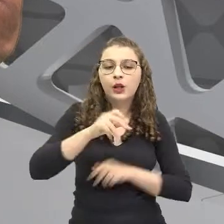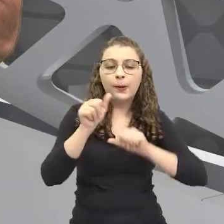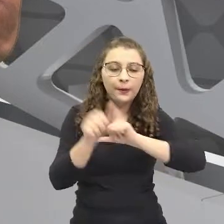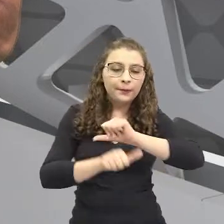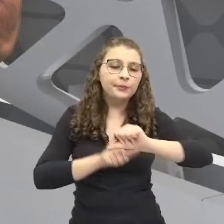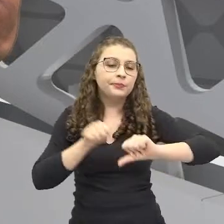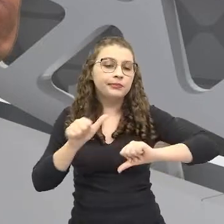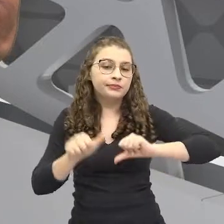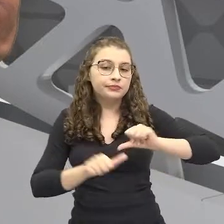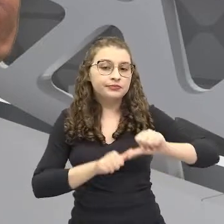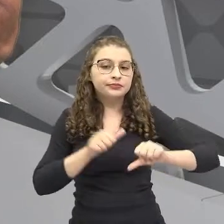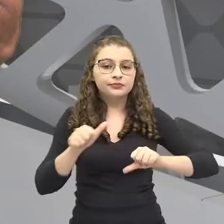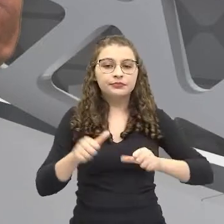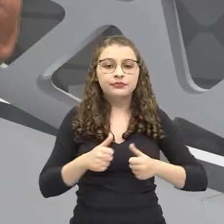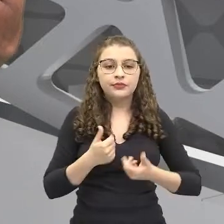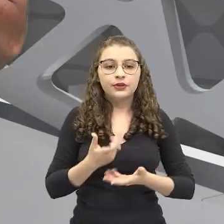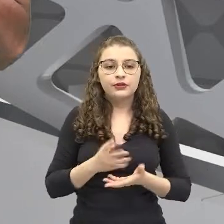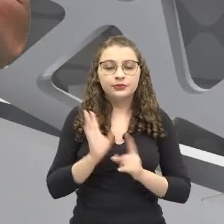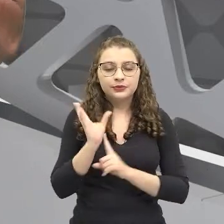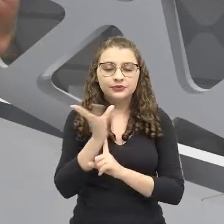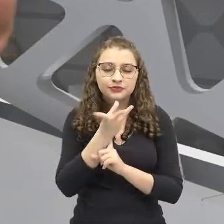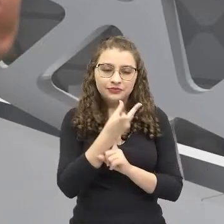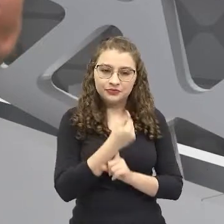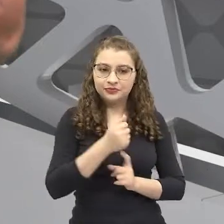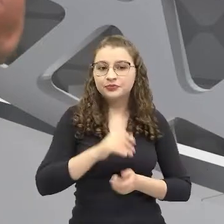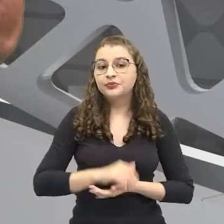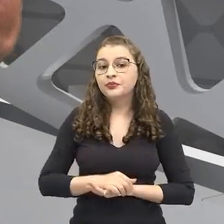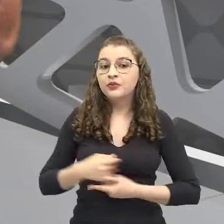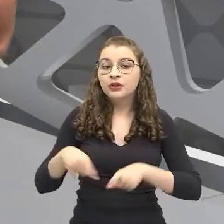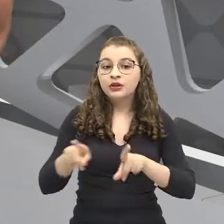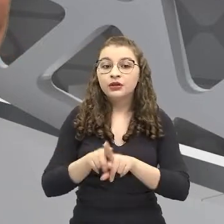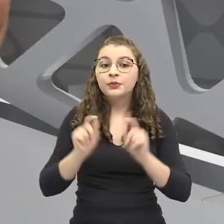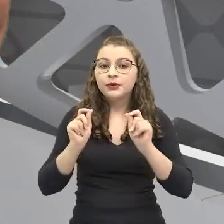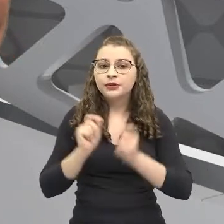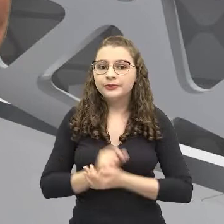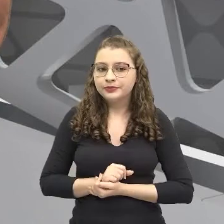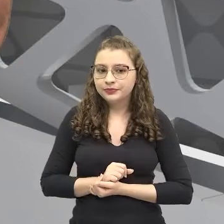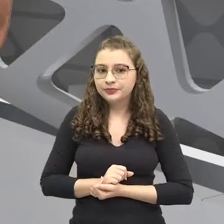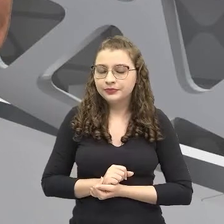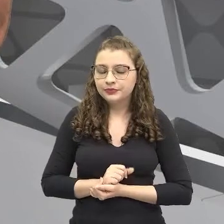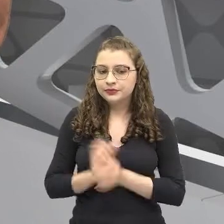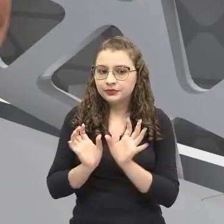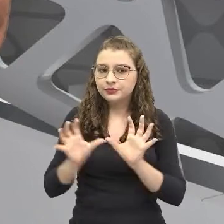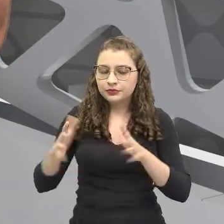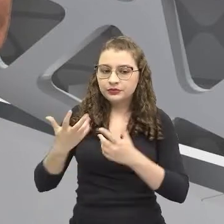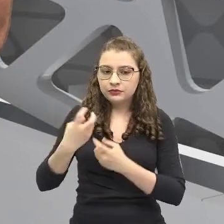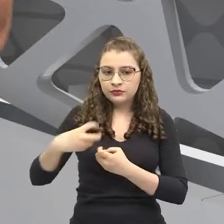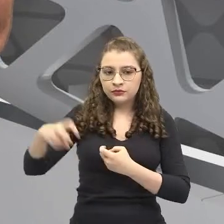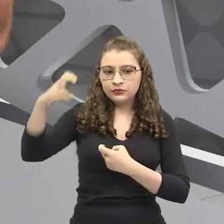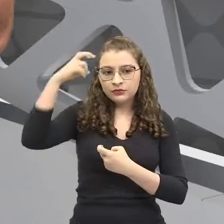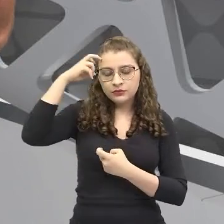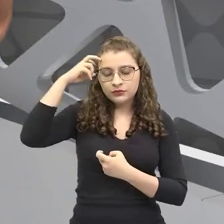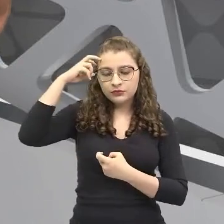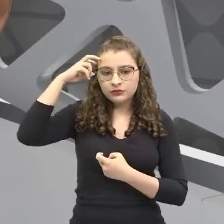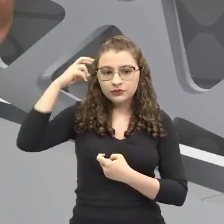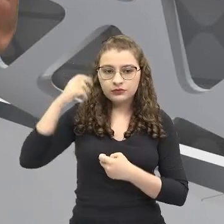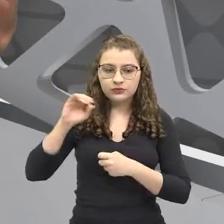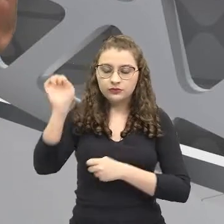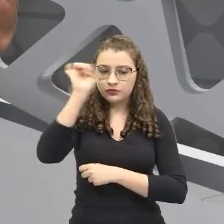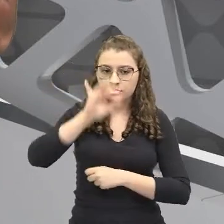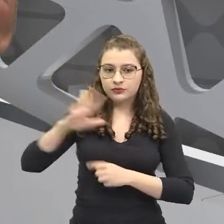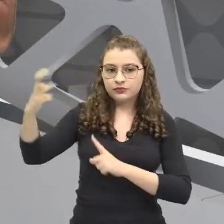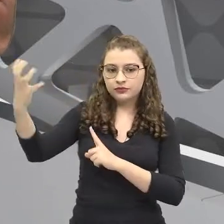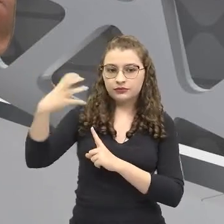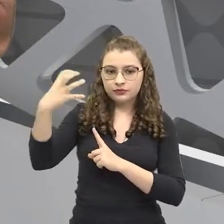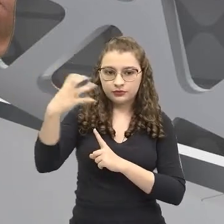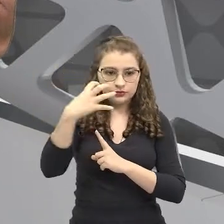mudança das artes. O que mais? A influência das vanguardas artísticas europeias. Falamos aqui